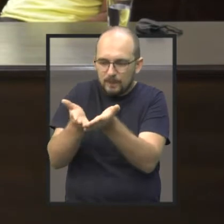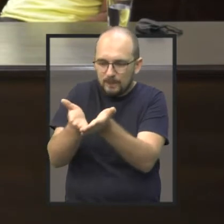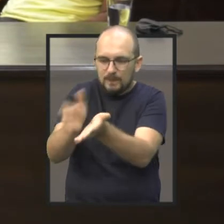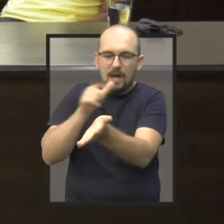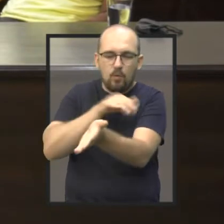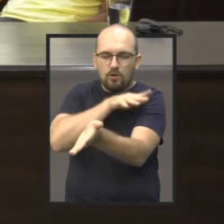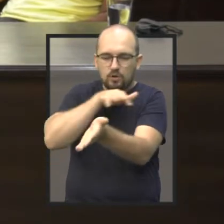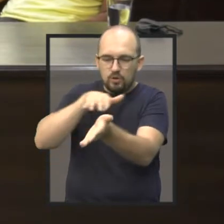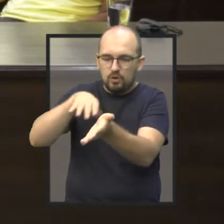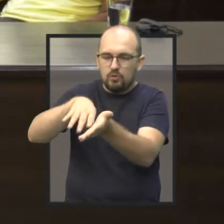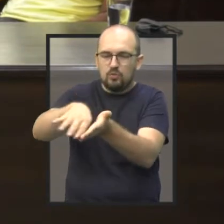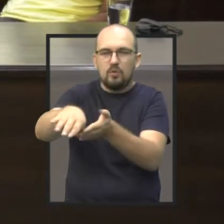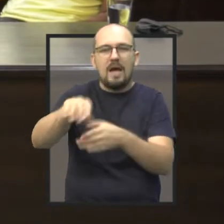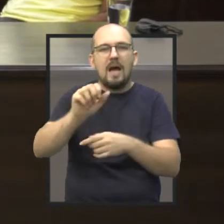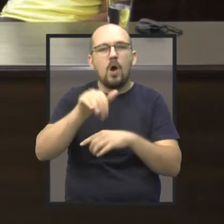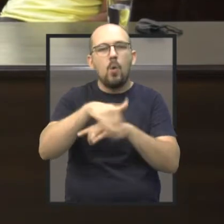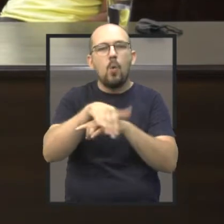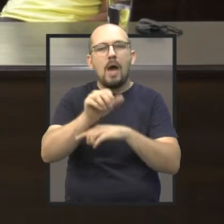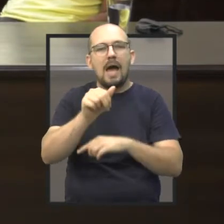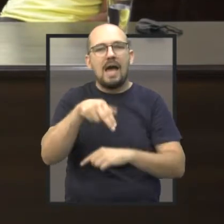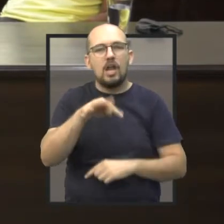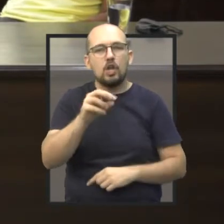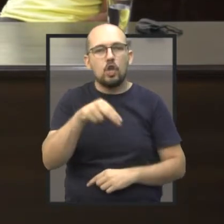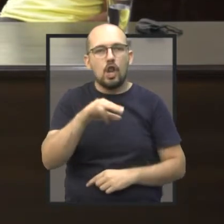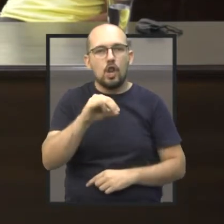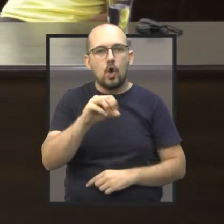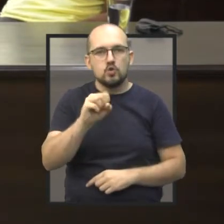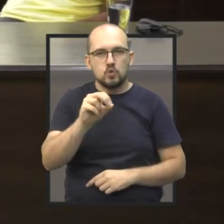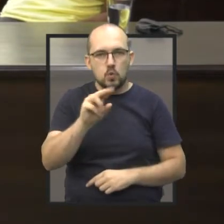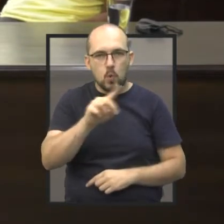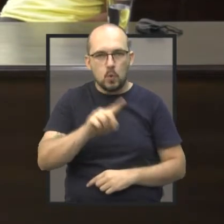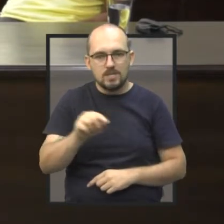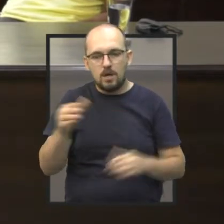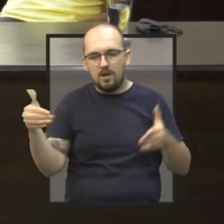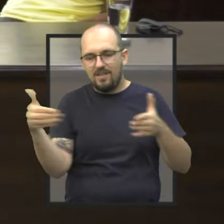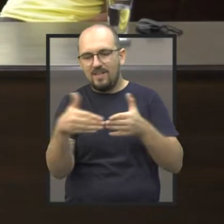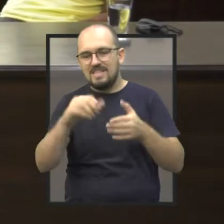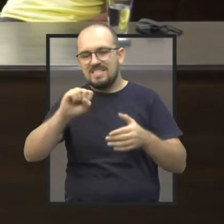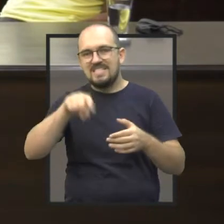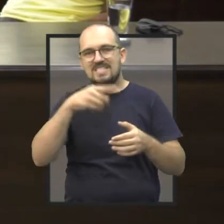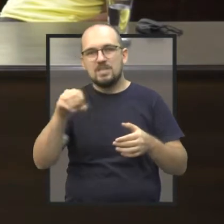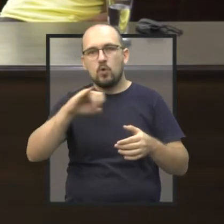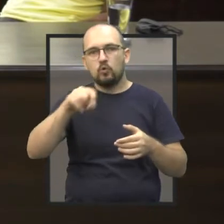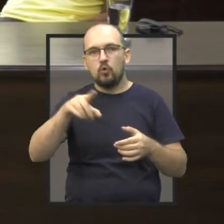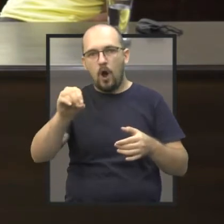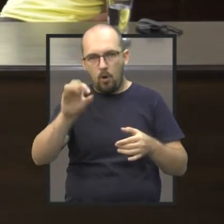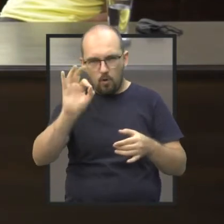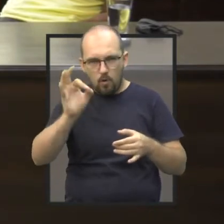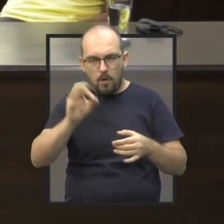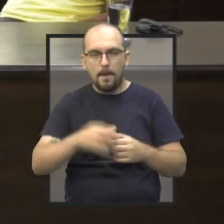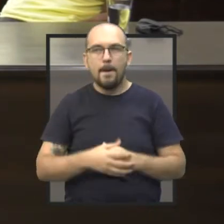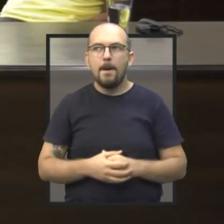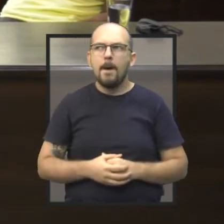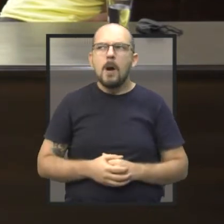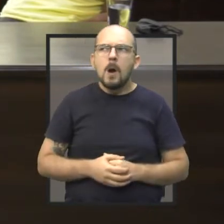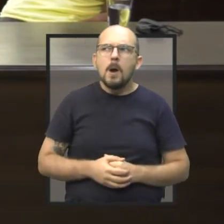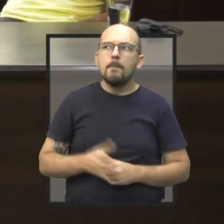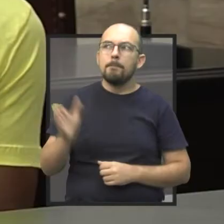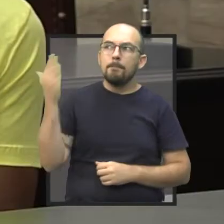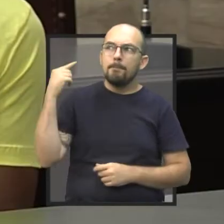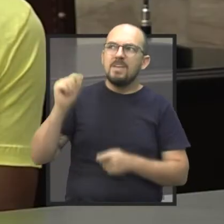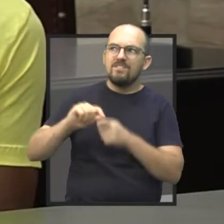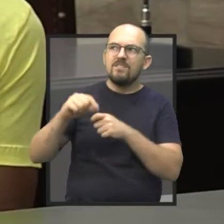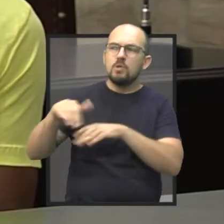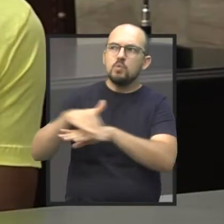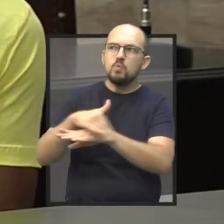de Souza, no cruzamento com a rua São João. É, foi feito na Coab, eu não vou me lembrar a rua, né? Mas a